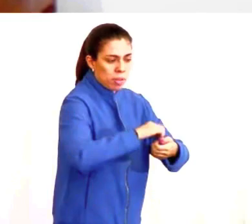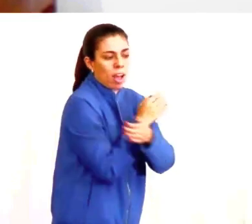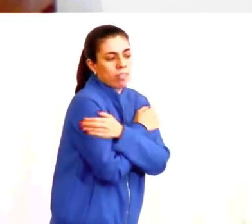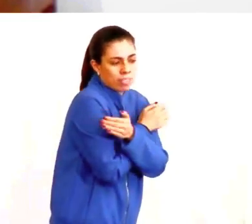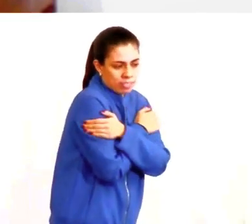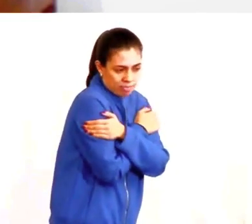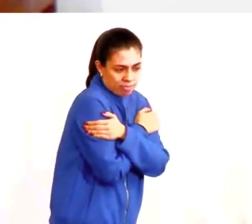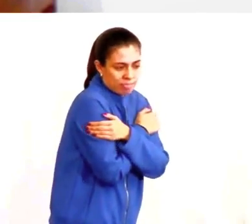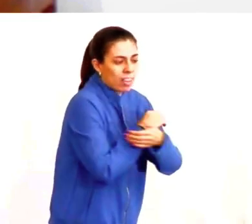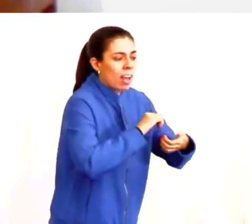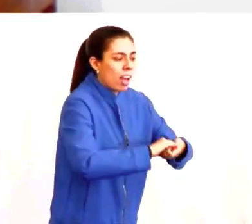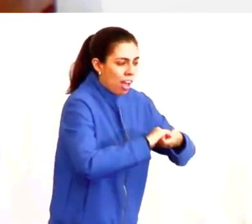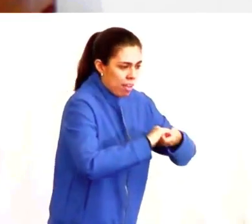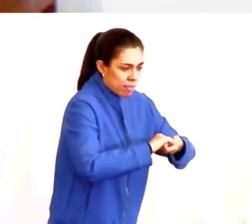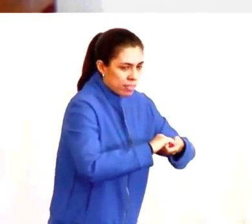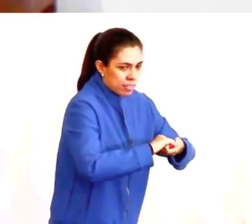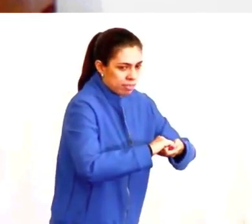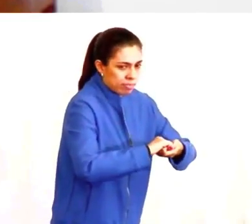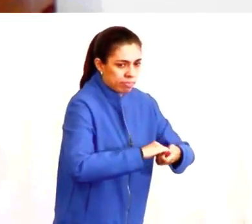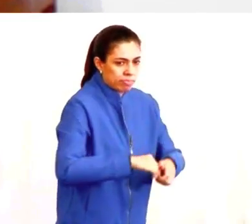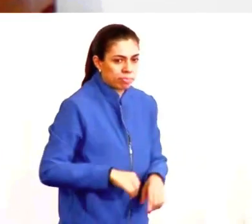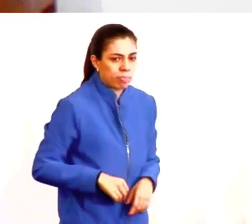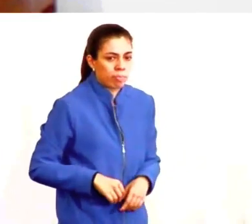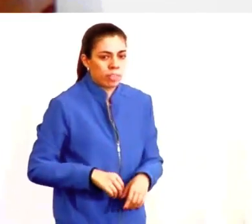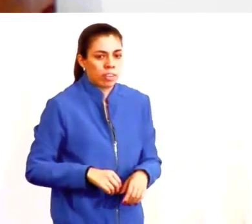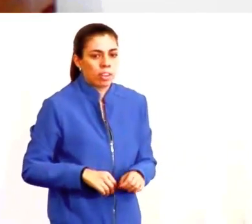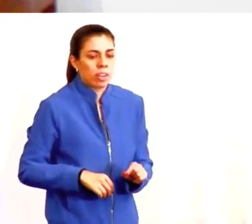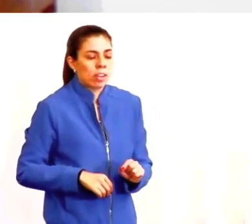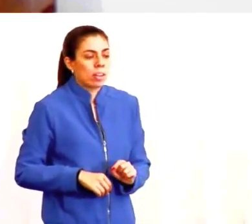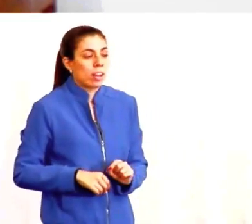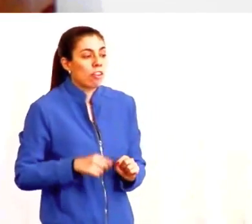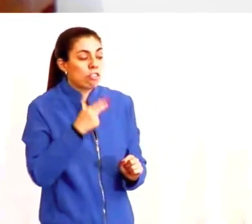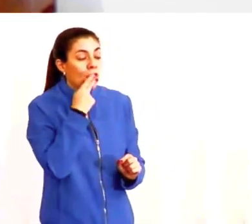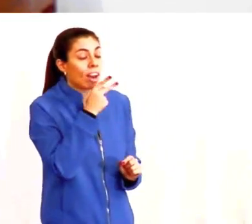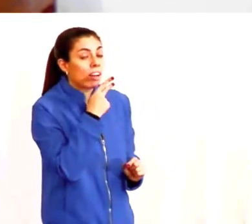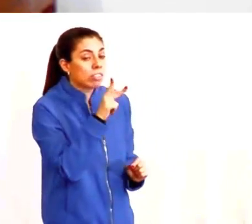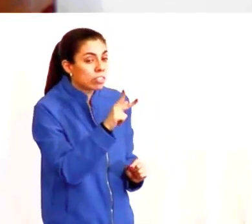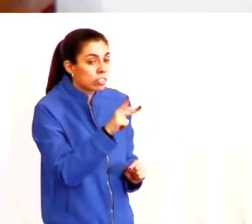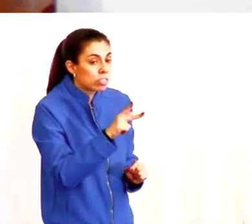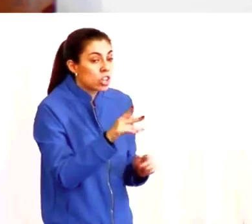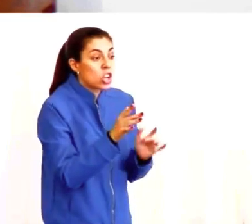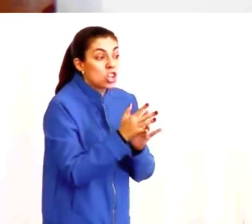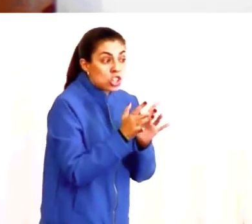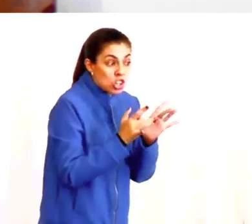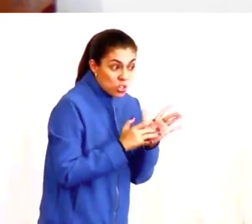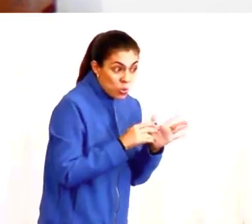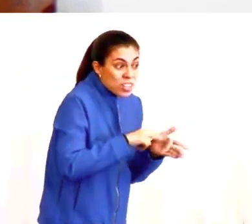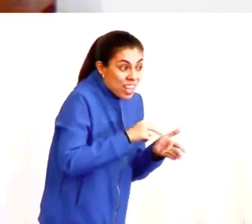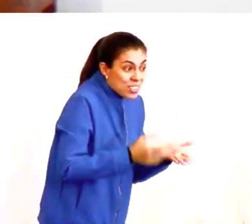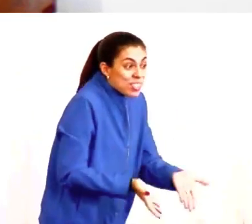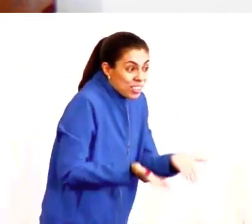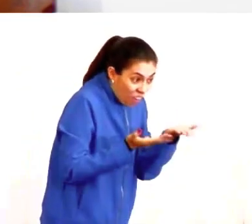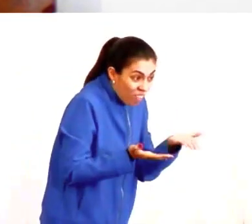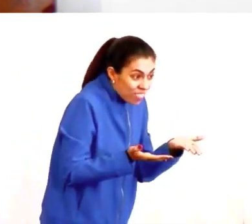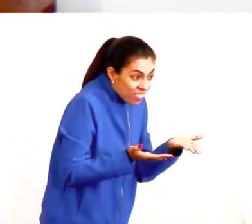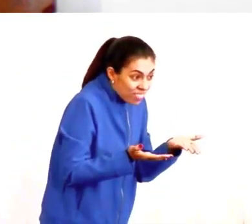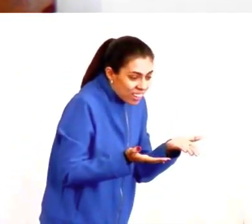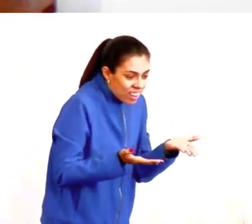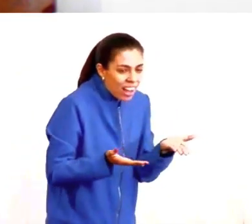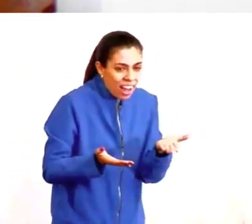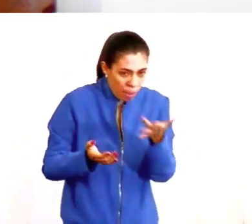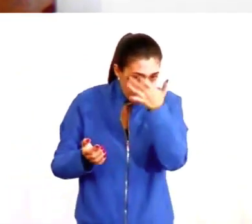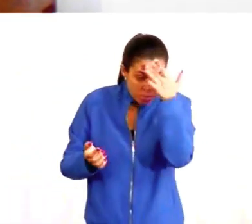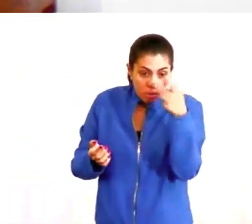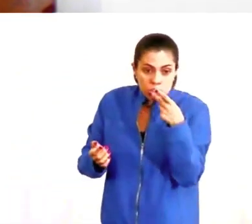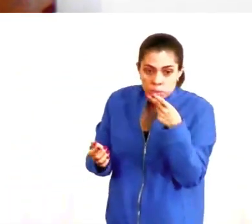ressuscitou? E a outra dizia: sim, verdadeiramente ressuscitou. Ou seja, estava na boca das pessoas, a ressurreição fazia parte da vida das